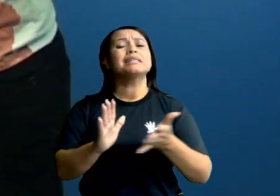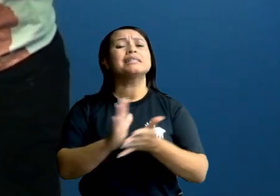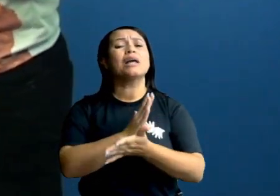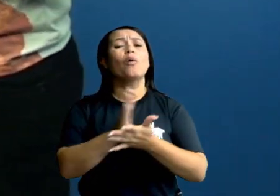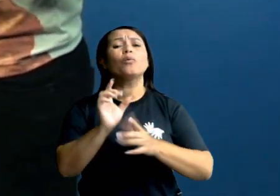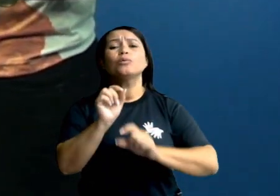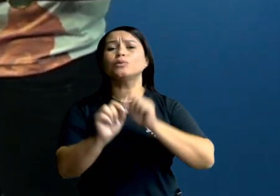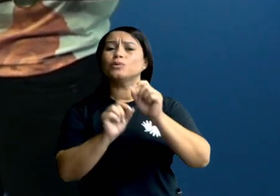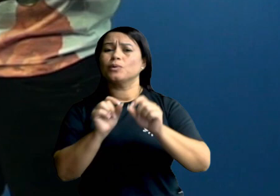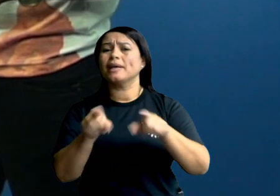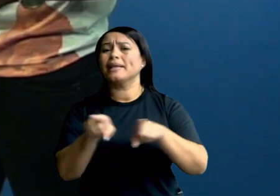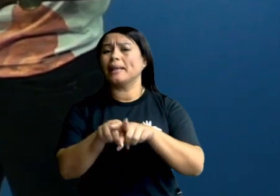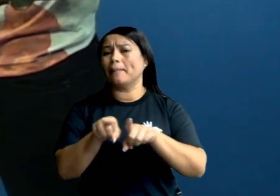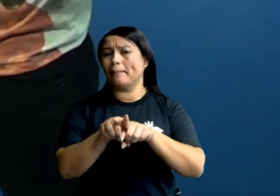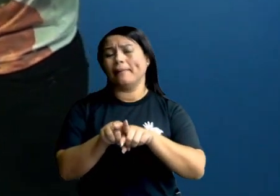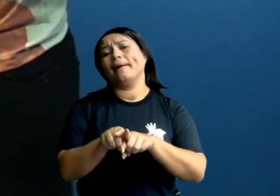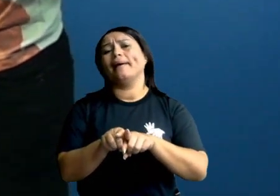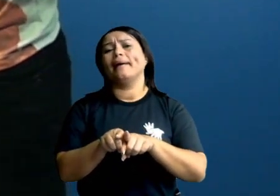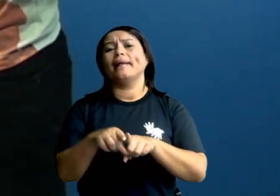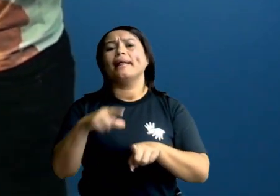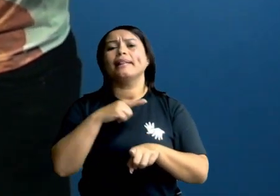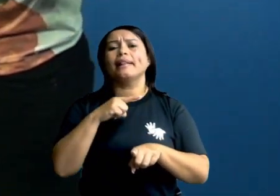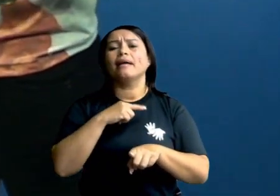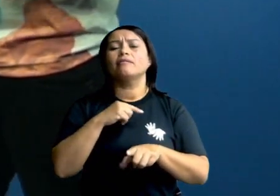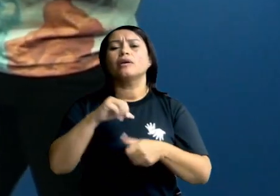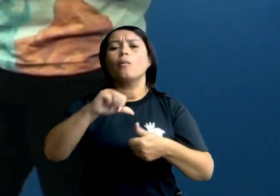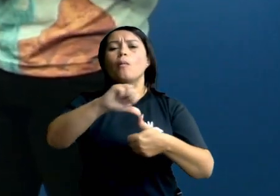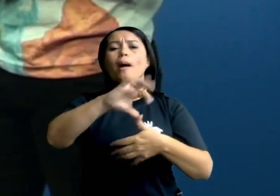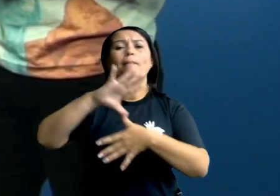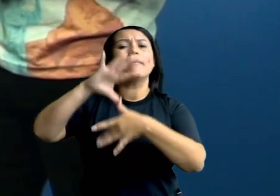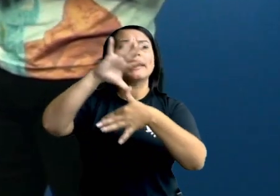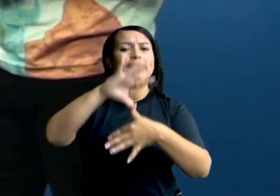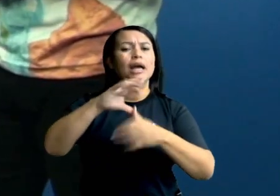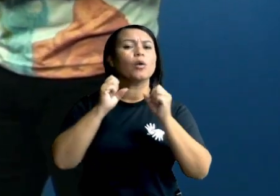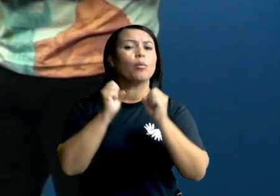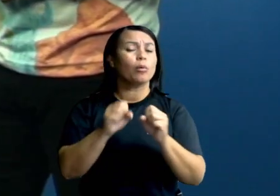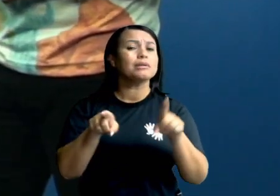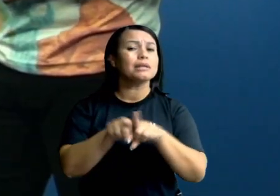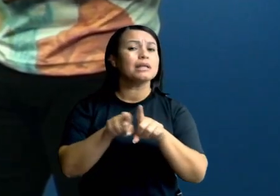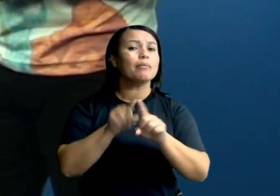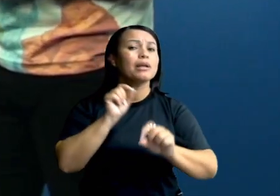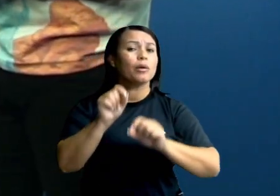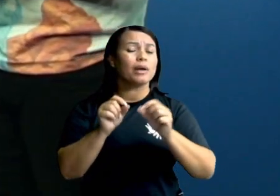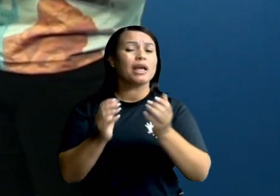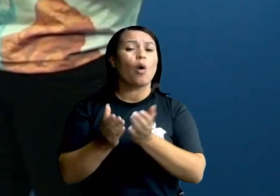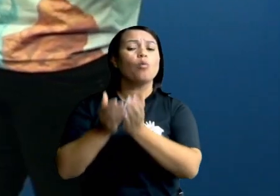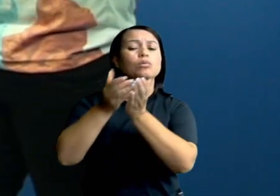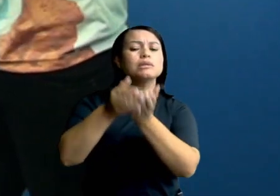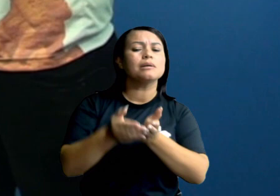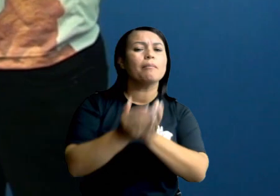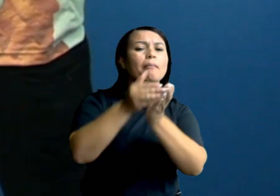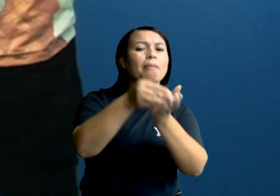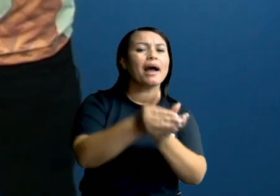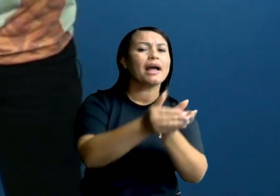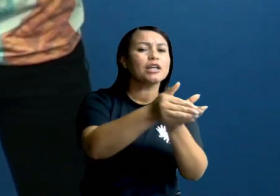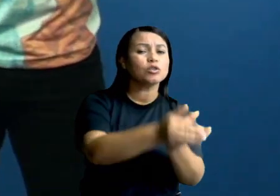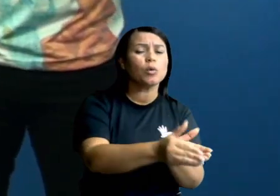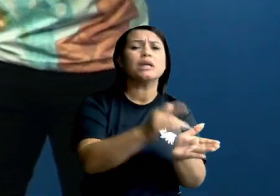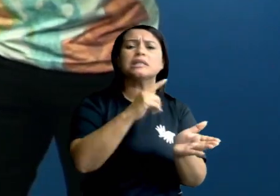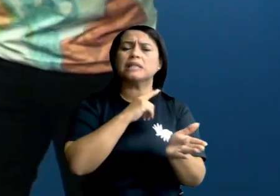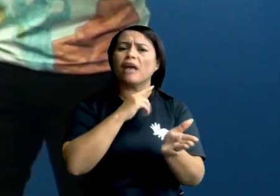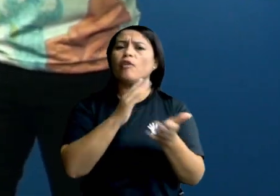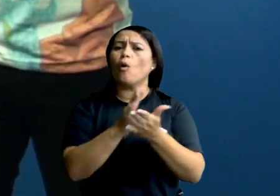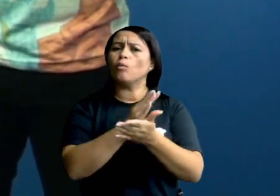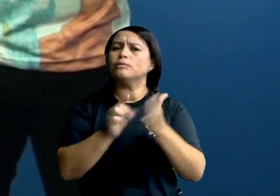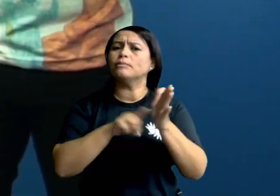apontam que também essa chegada ao continente americano poderia ter sido por meio de pequenas embarcações rudimentares, tá? Existem